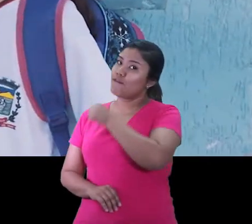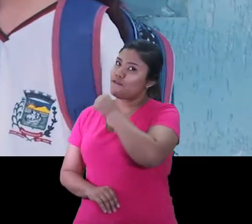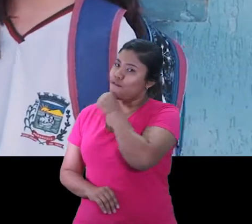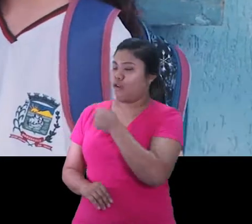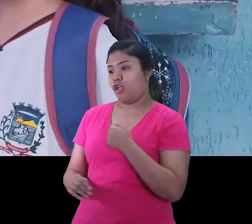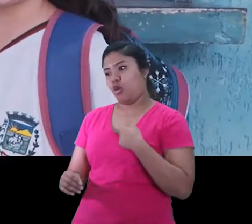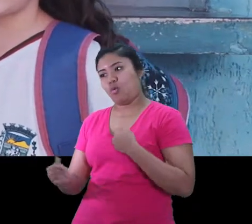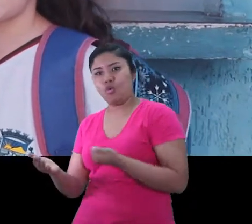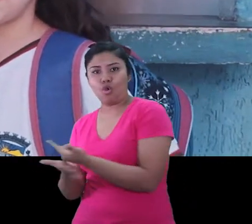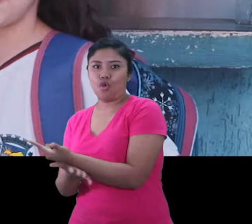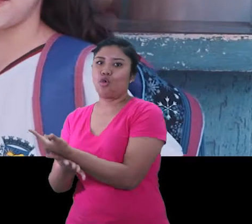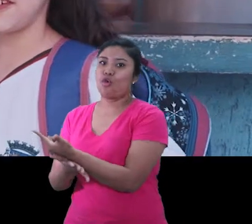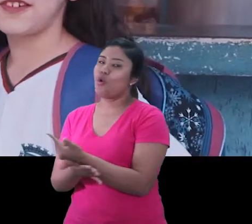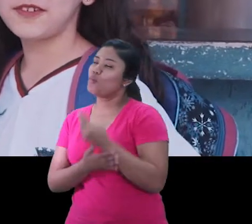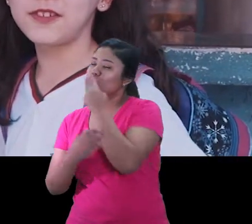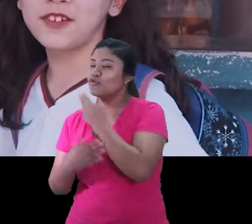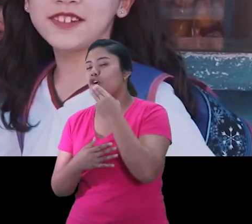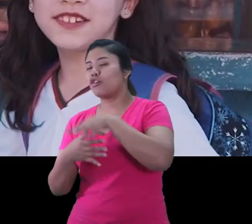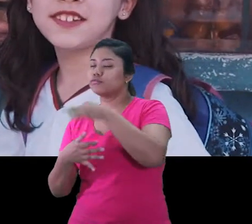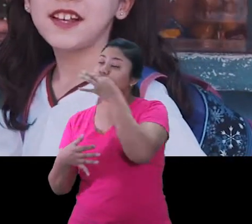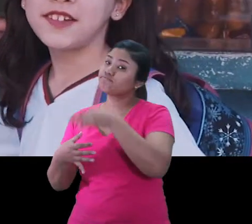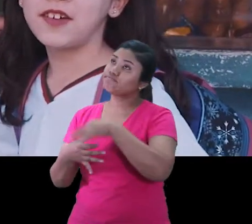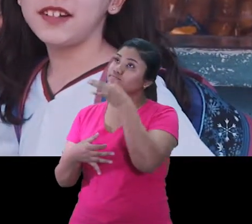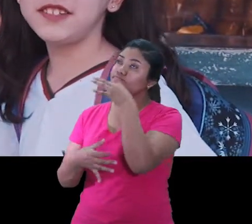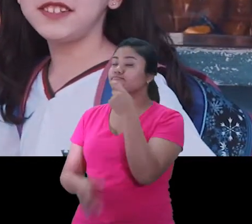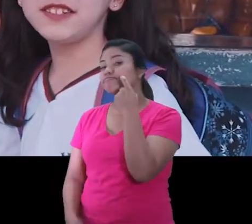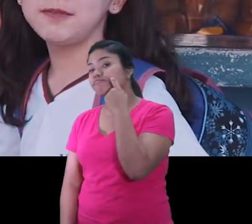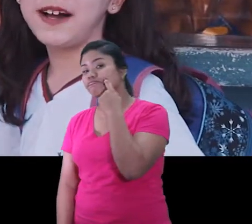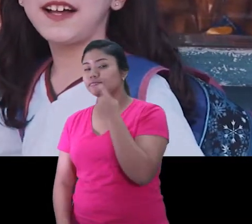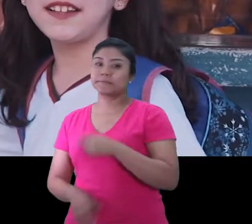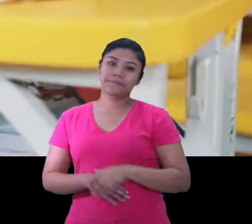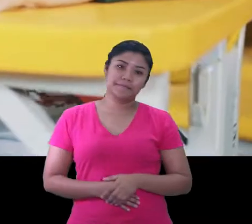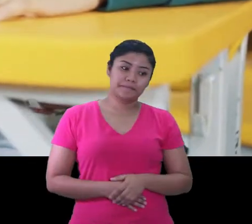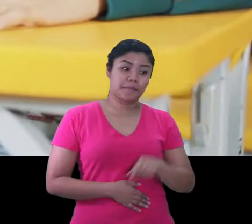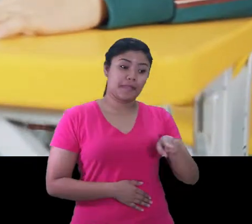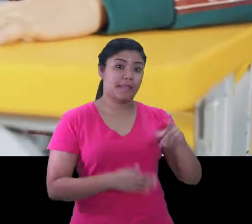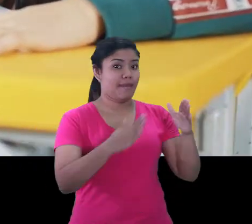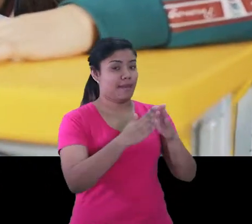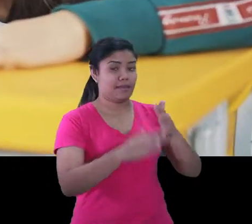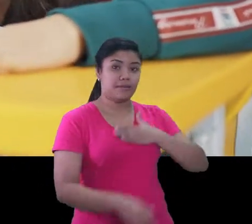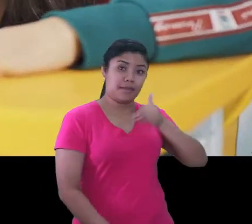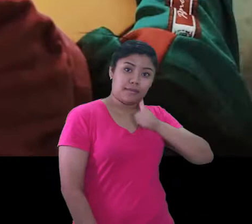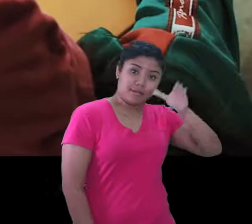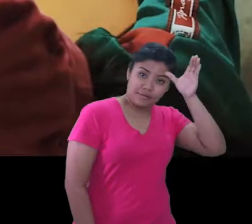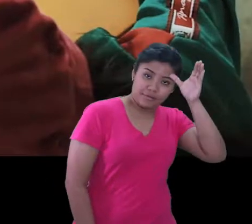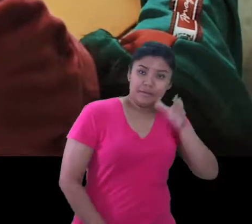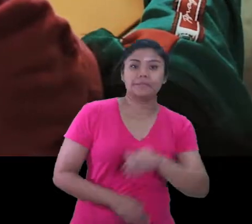Aqui é a vovozinha, onde eu compro os meus os doces, salgadinho, bala. Aqui é a casa da minha